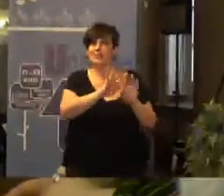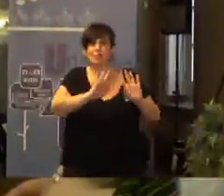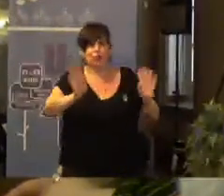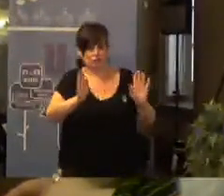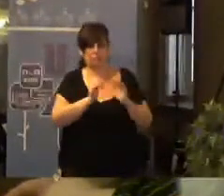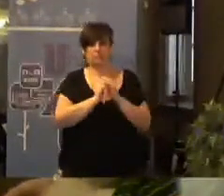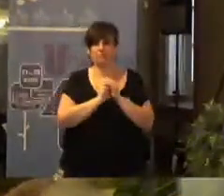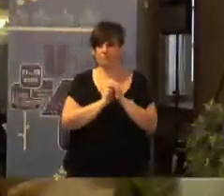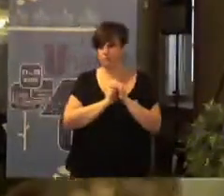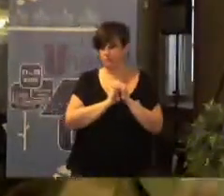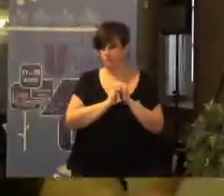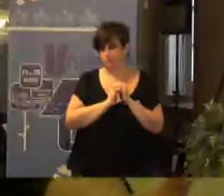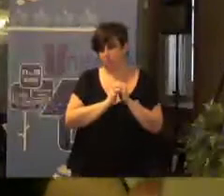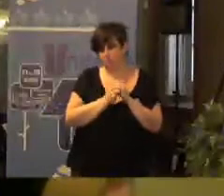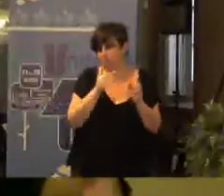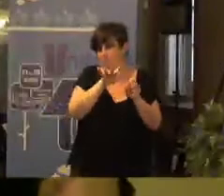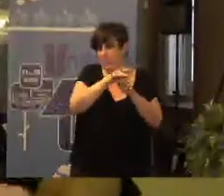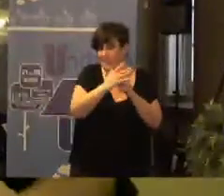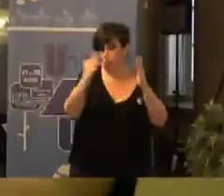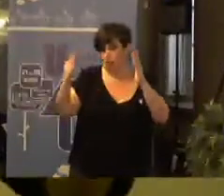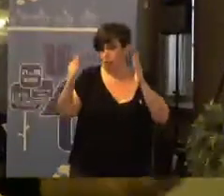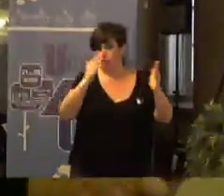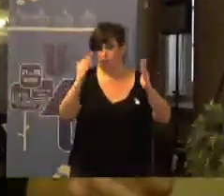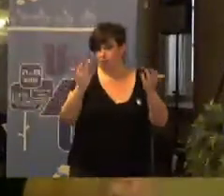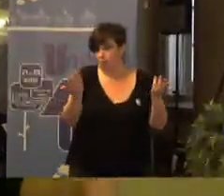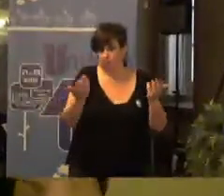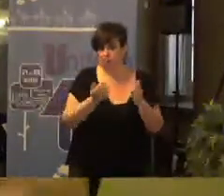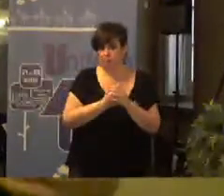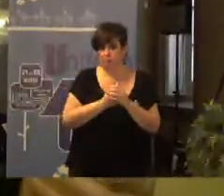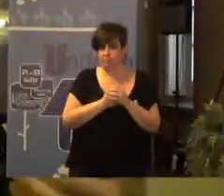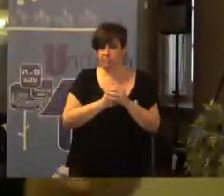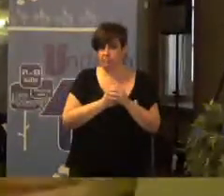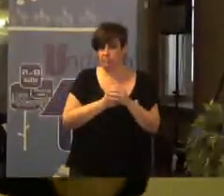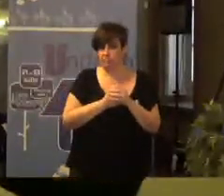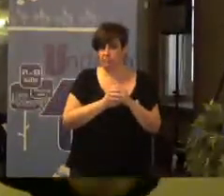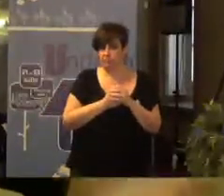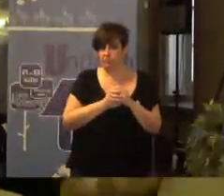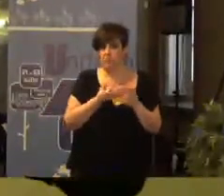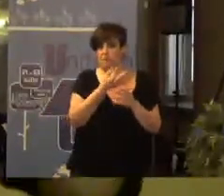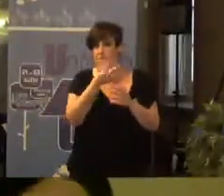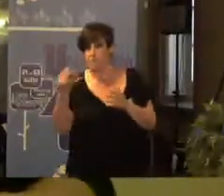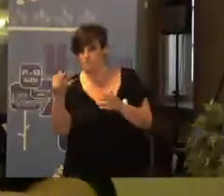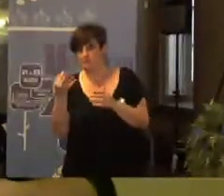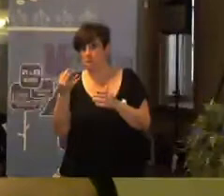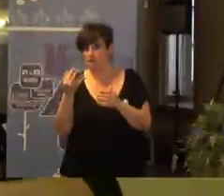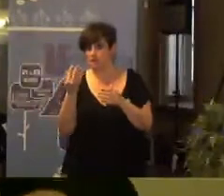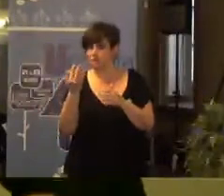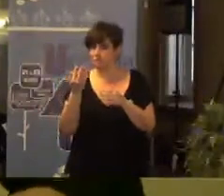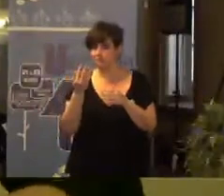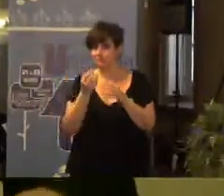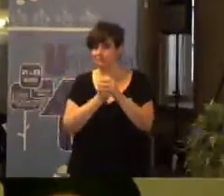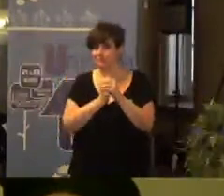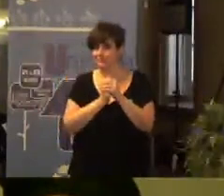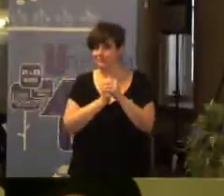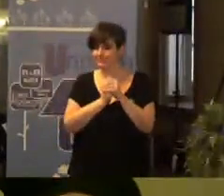uma questão circunstancial. Nasce do seu contexto e de uma necessidade de representar no contexto.